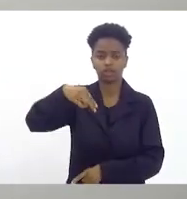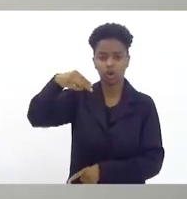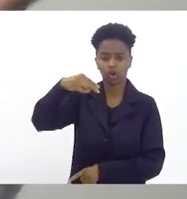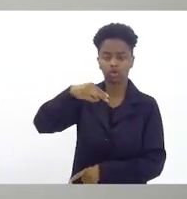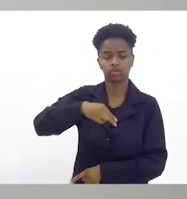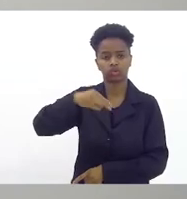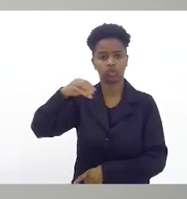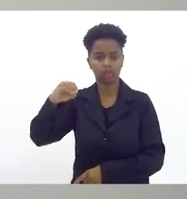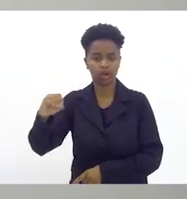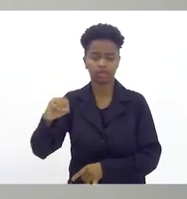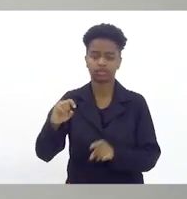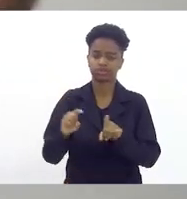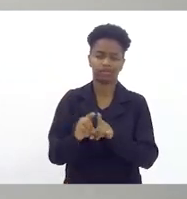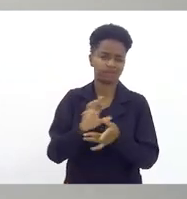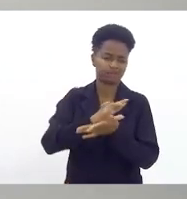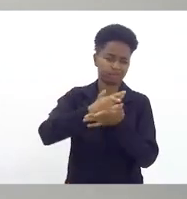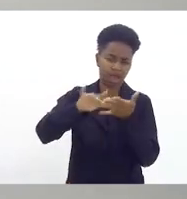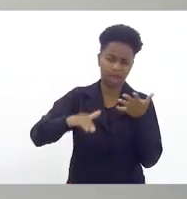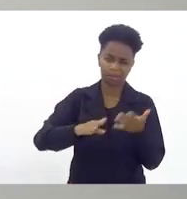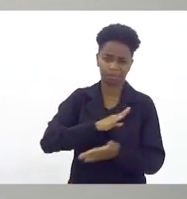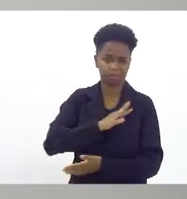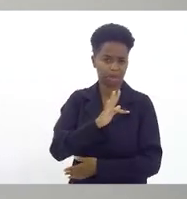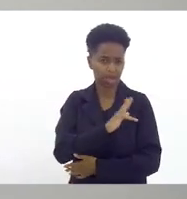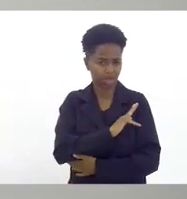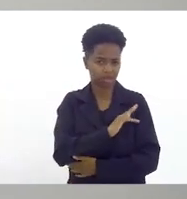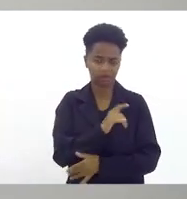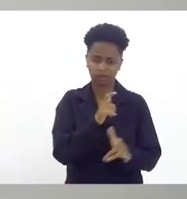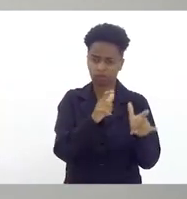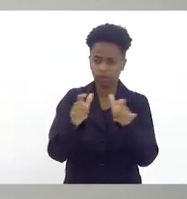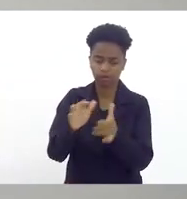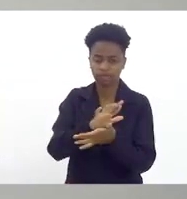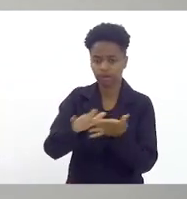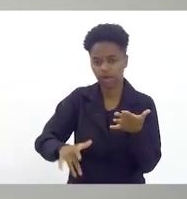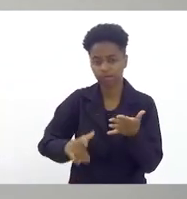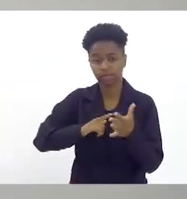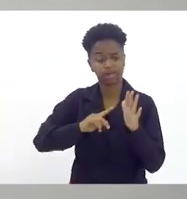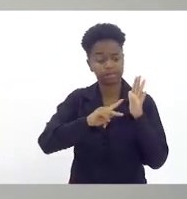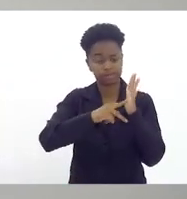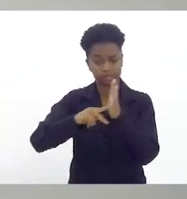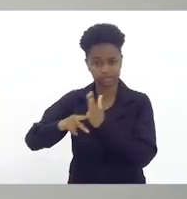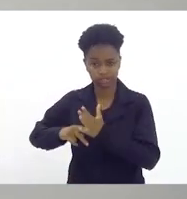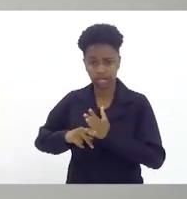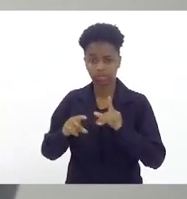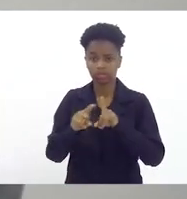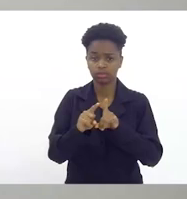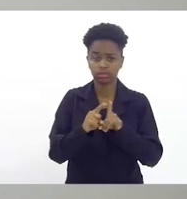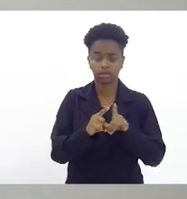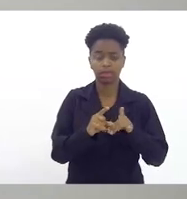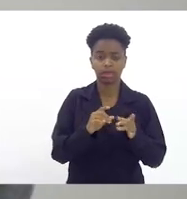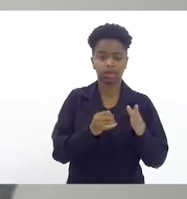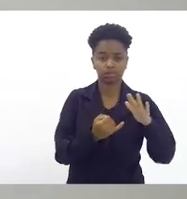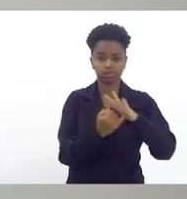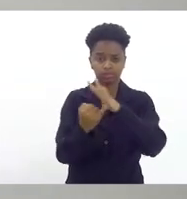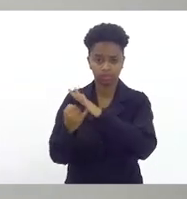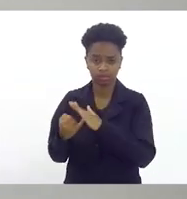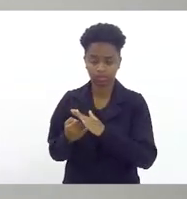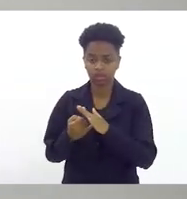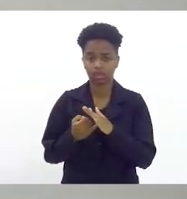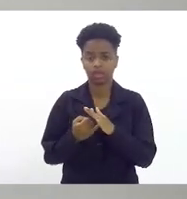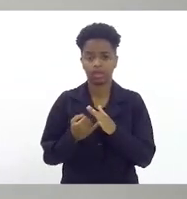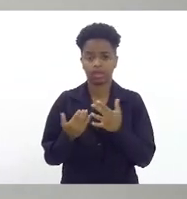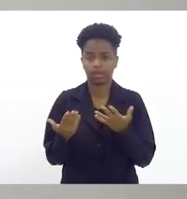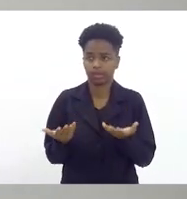Costa Verde Baixada Fluminense esse sindicatos essas entidades são